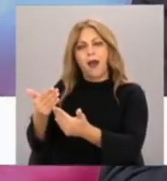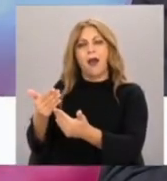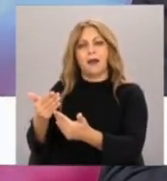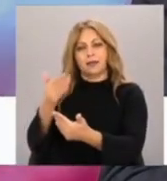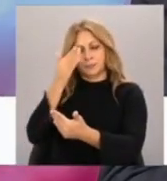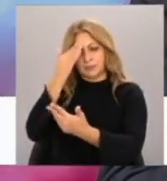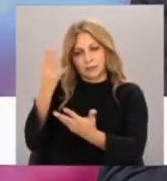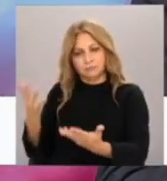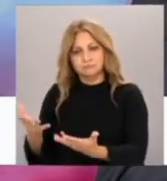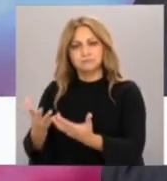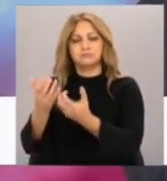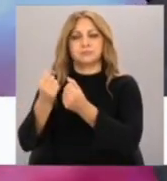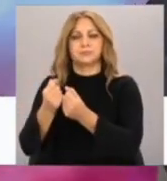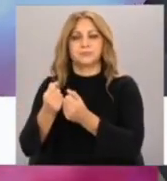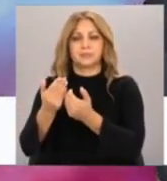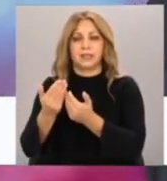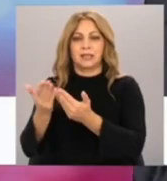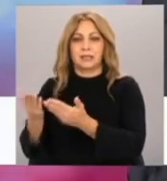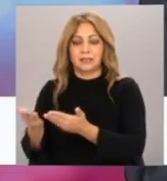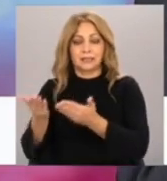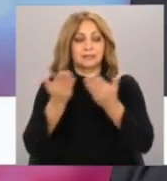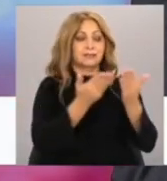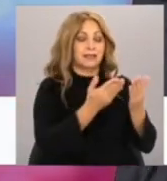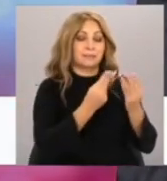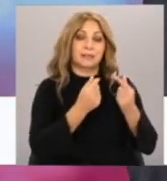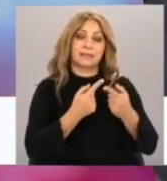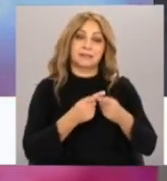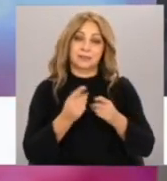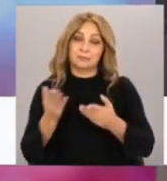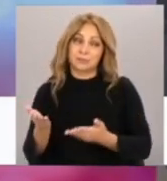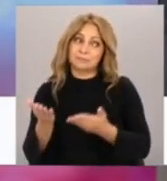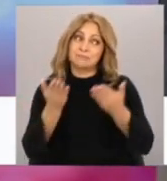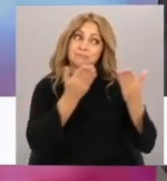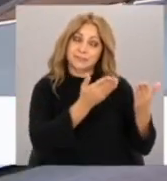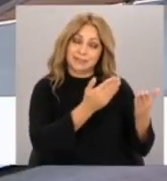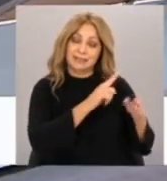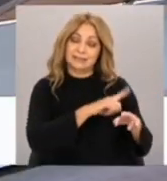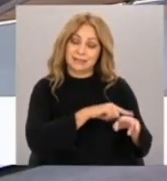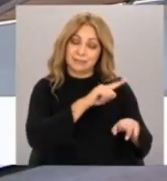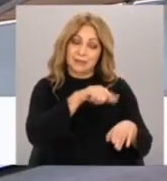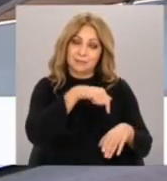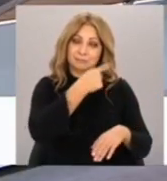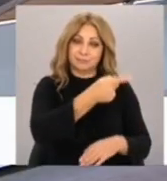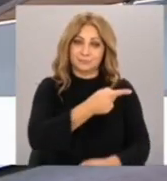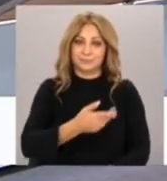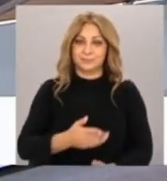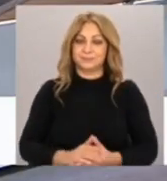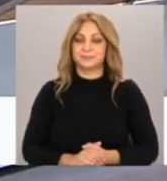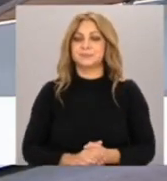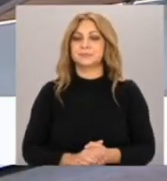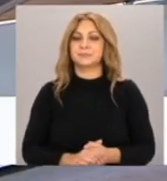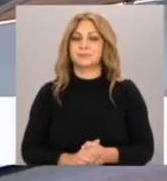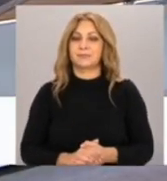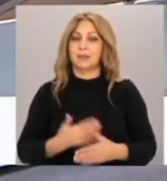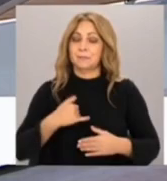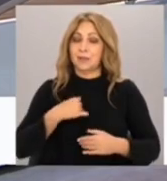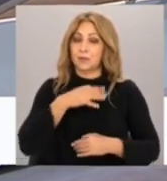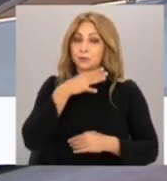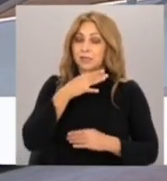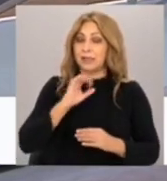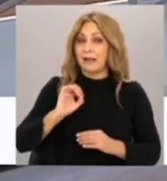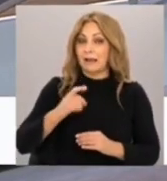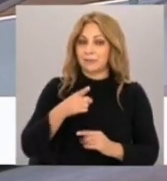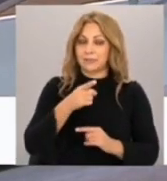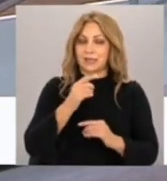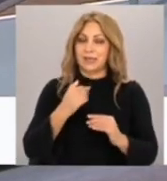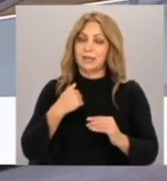à nossa economia e a nossa jornada ter que dar de ir em frente ao mesmo tempo passar temos um pouco da palavra aos tem que dizer e rápido eu